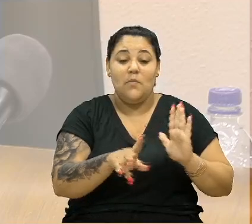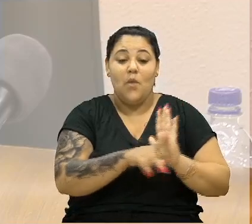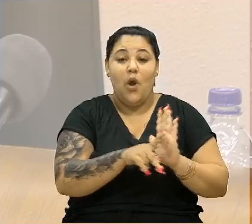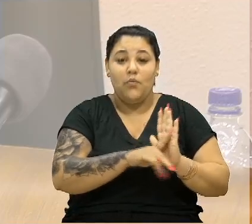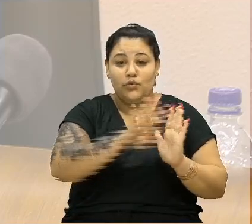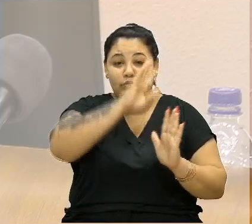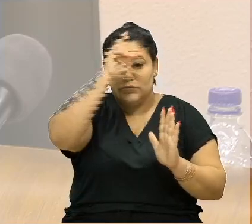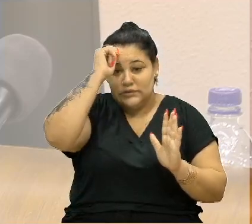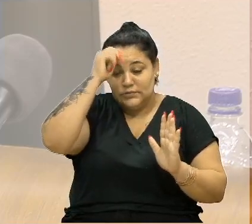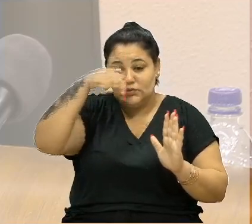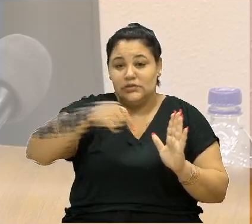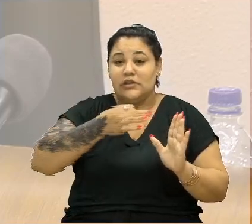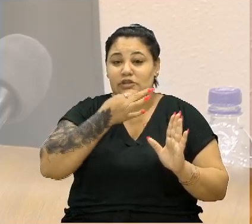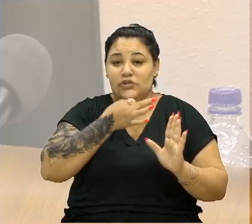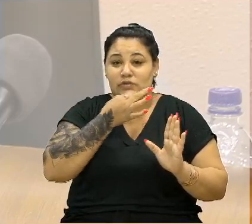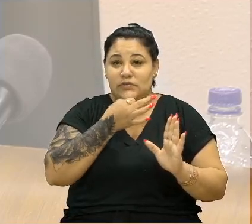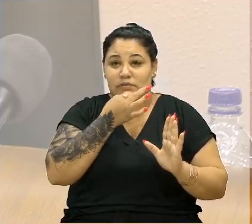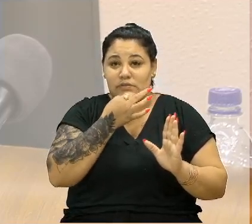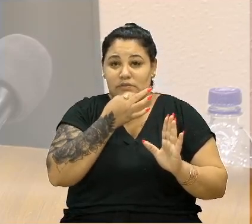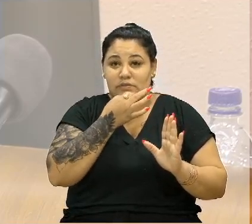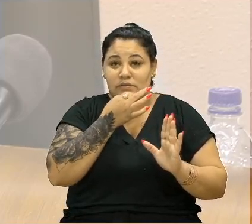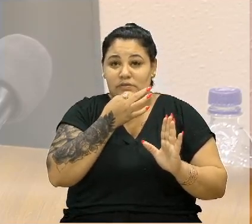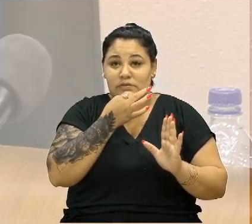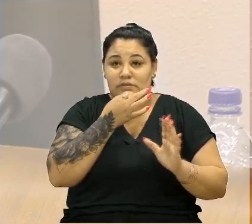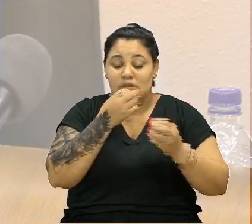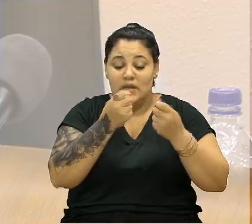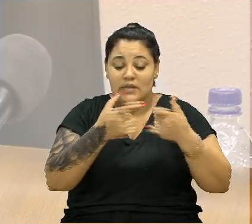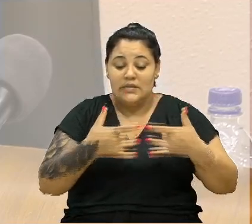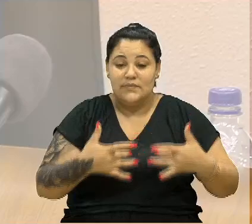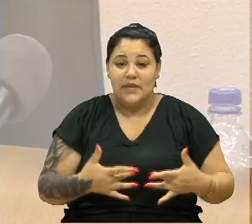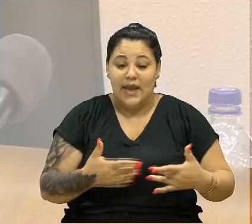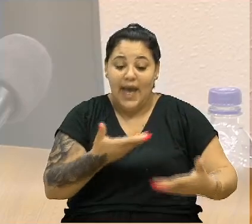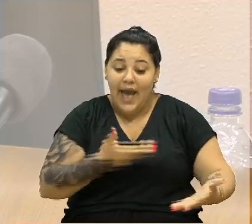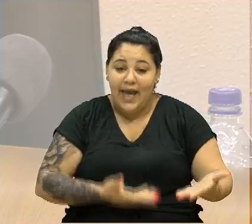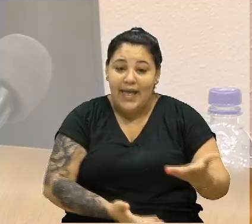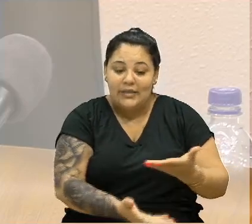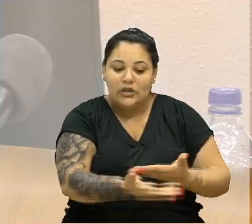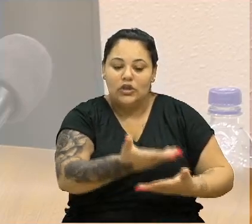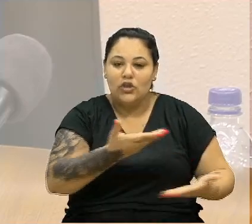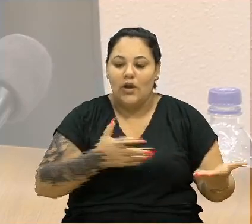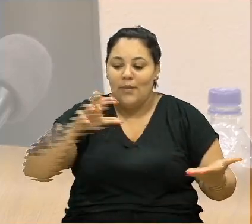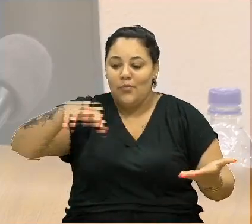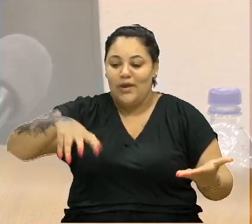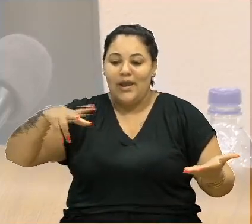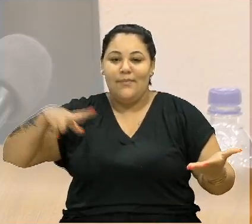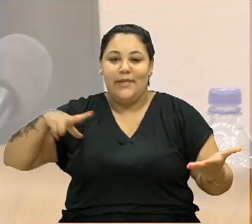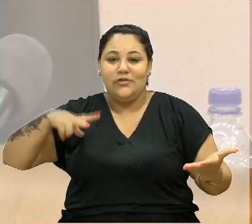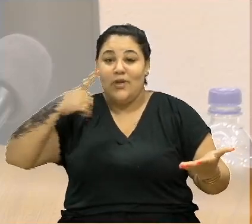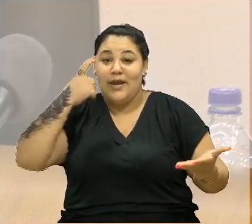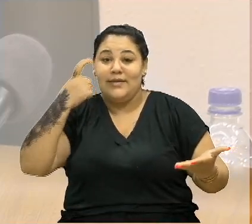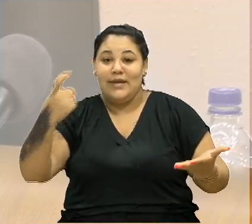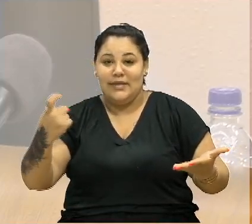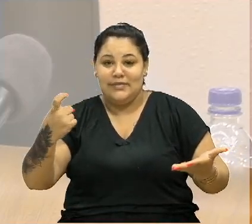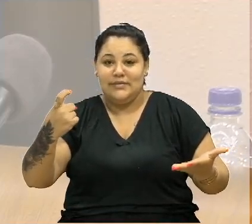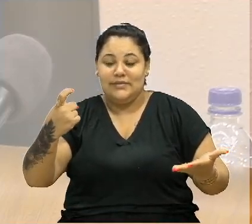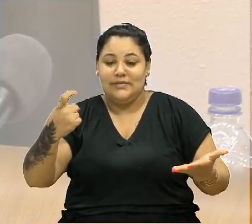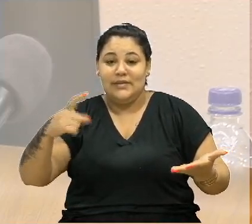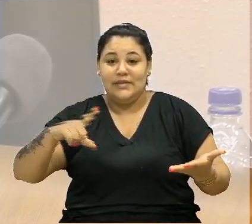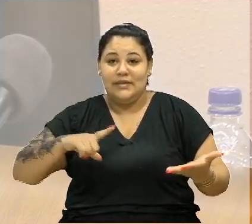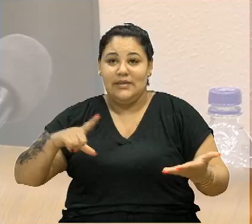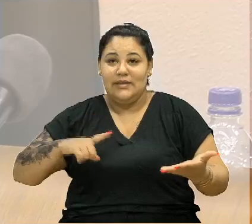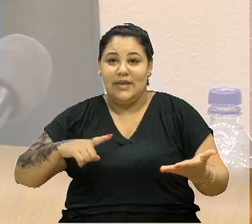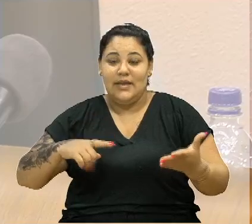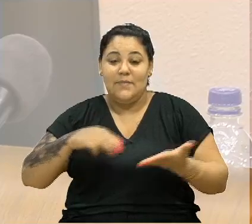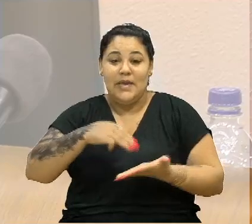Sul, que descreve e autoriza permuta por área privada de interesse público. Contém mensagens retificativas